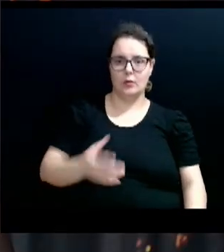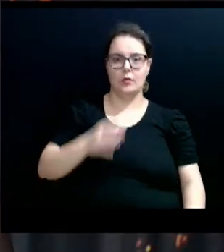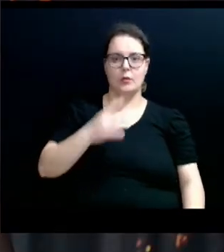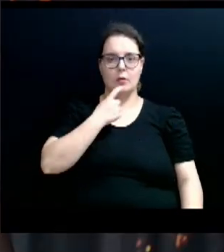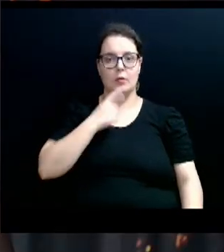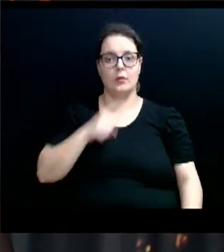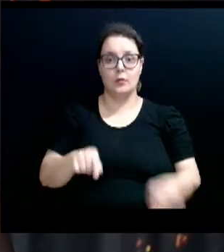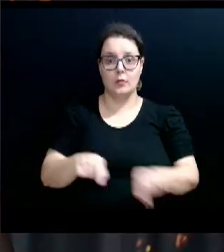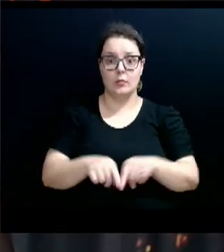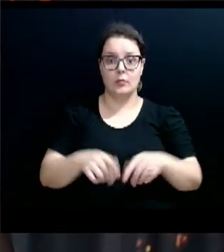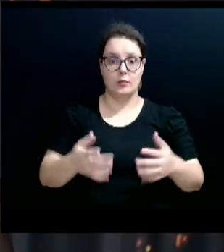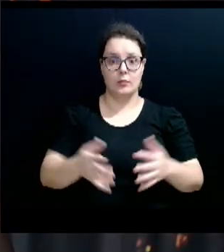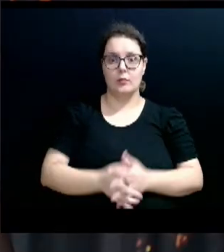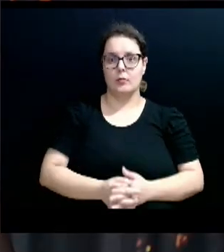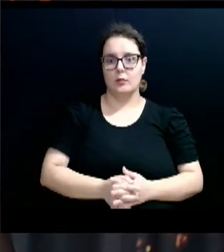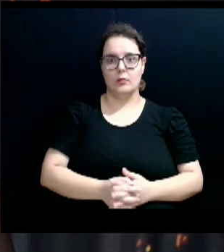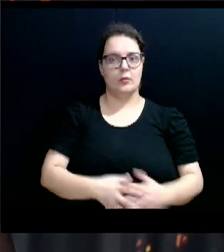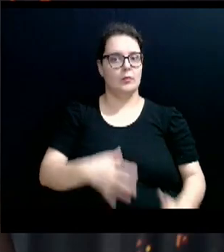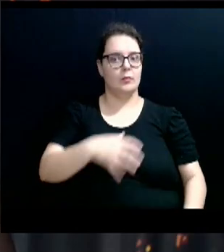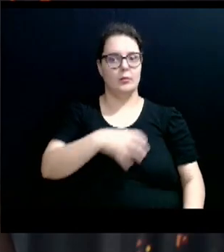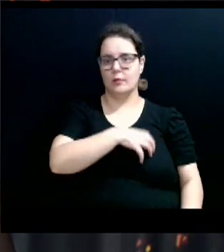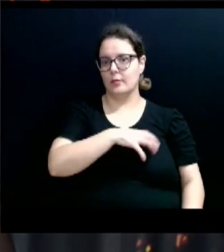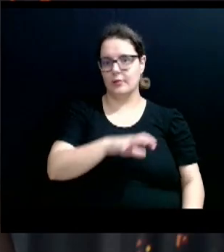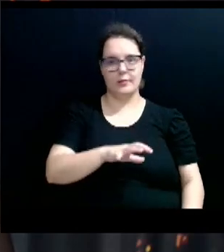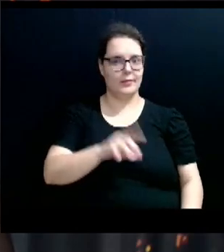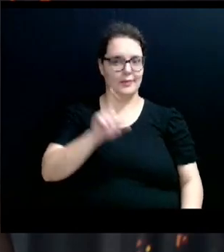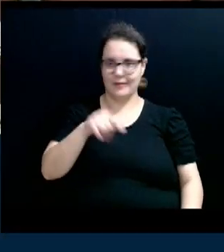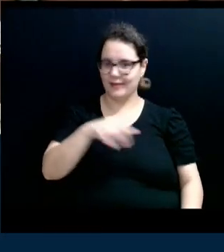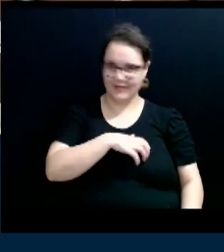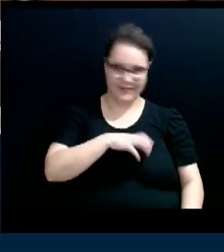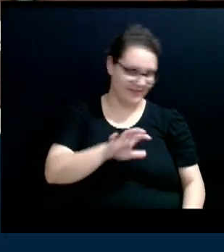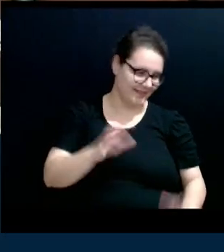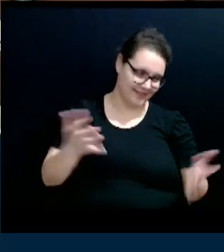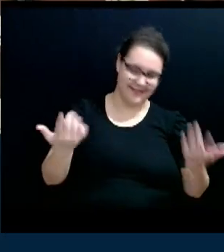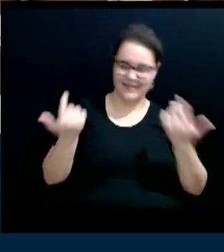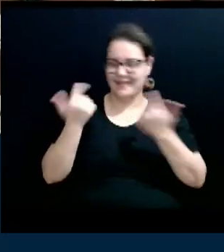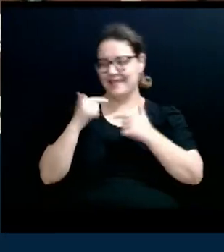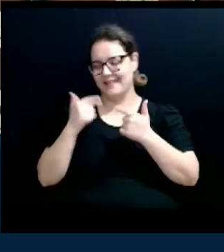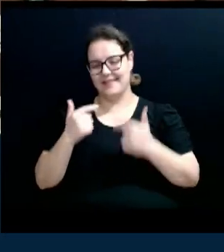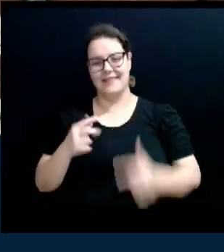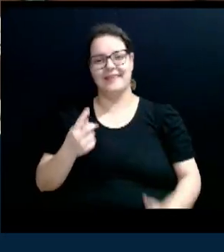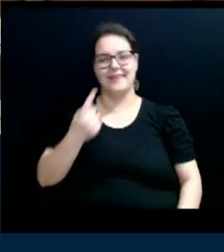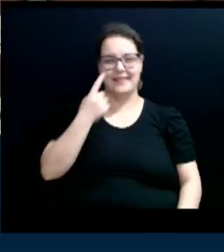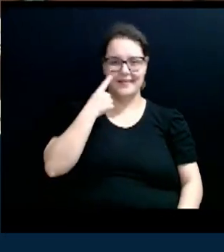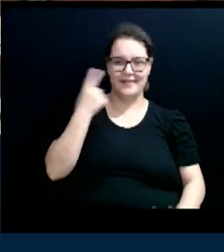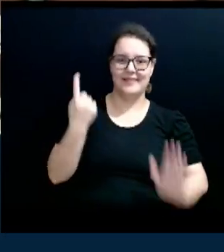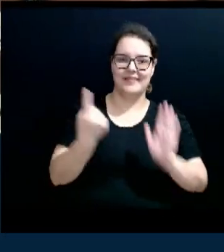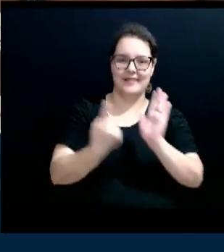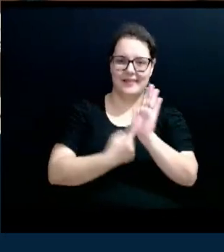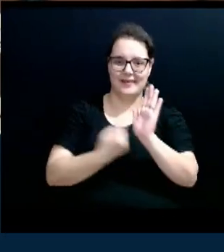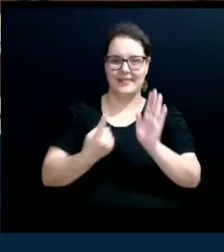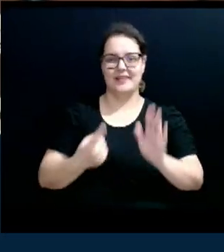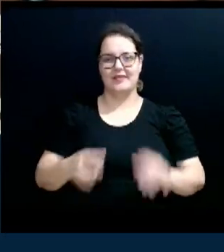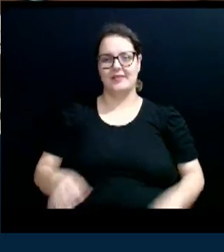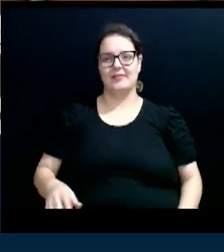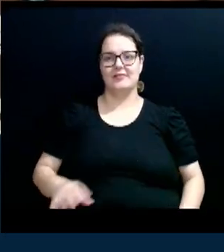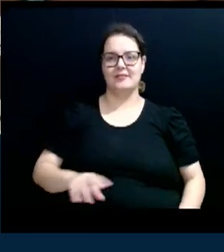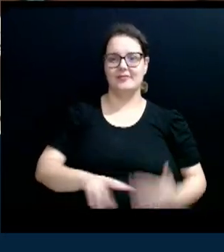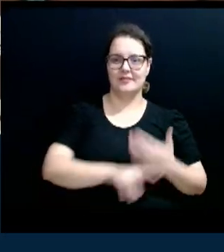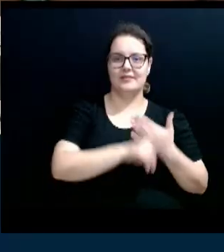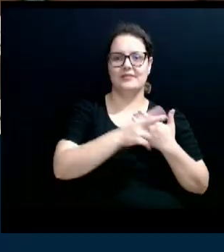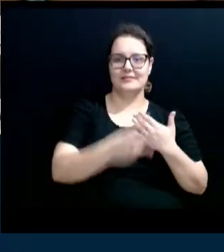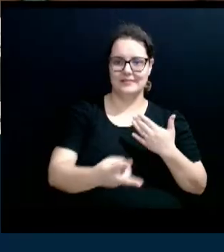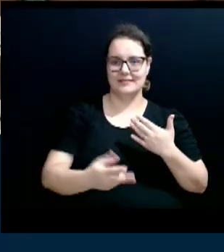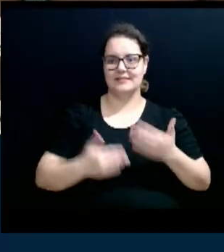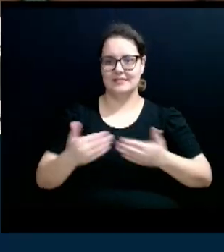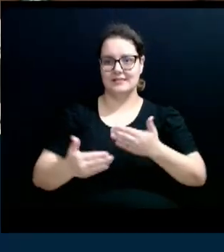mas a Bahia é a Bahia, gente. Olha aí, foi o marco, então, foi o que te impactou mais nesse processo aí